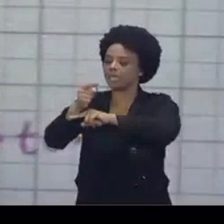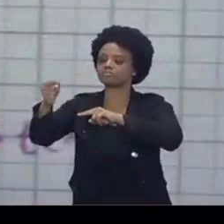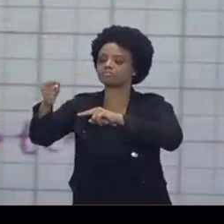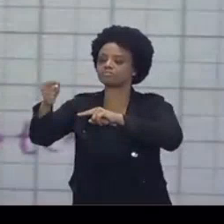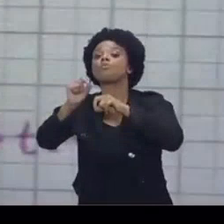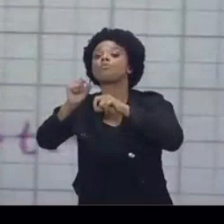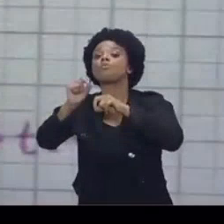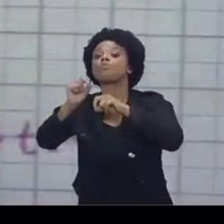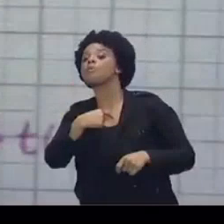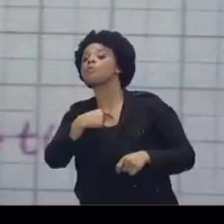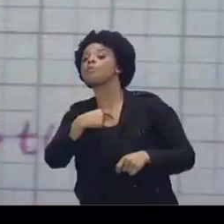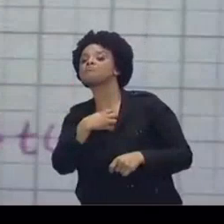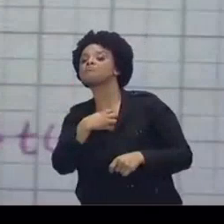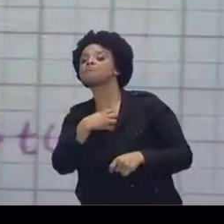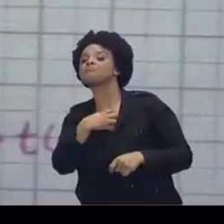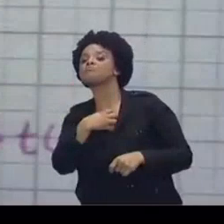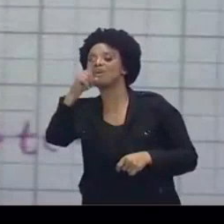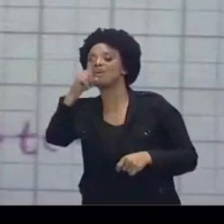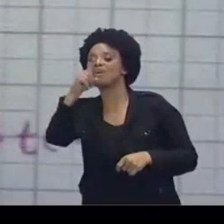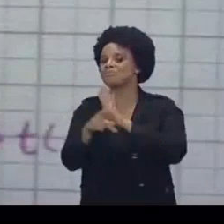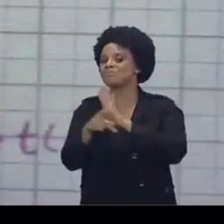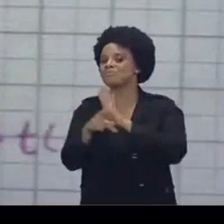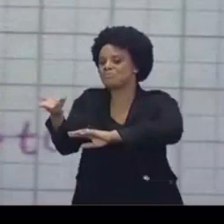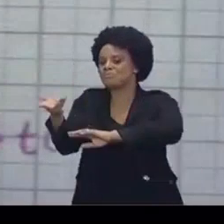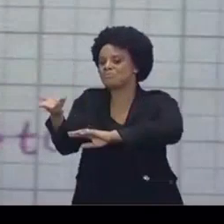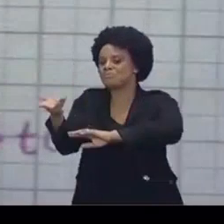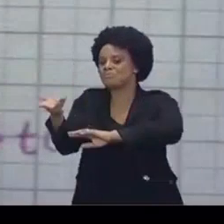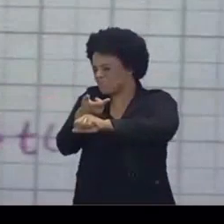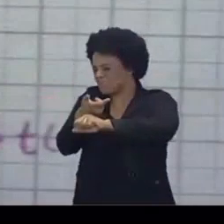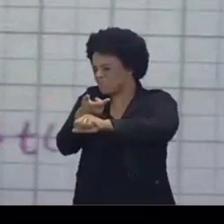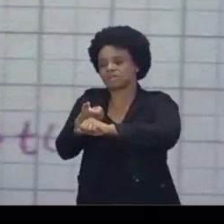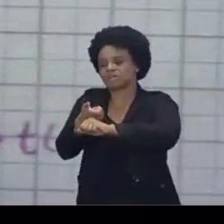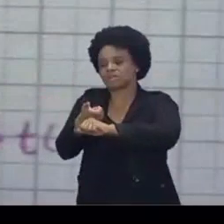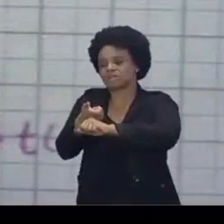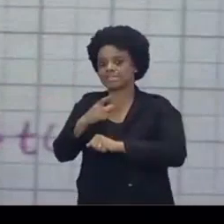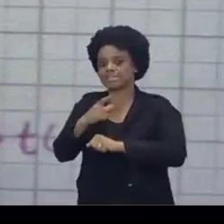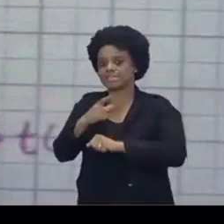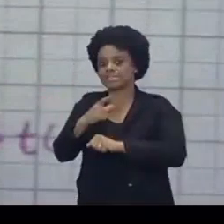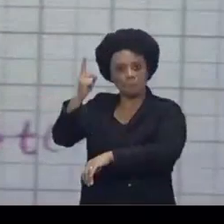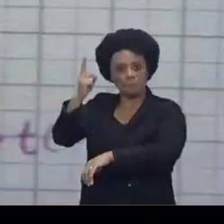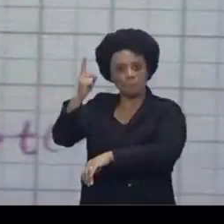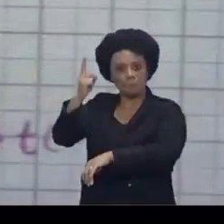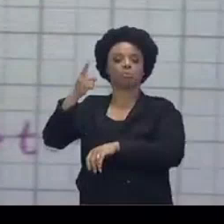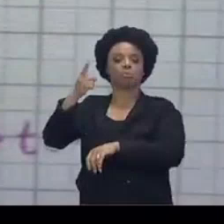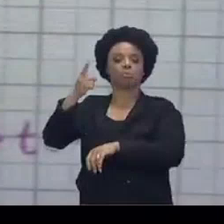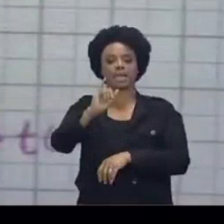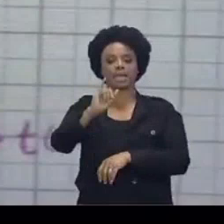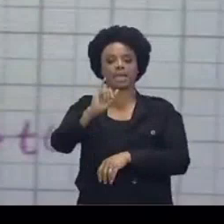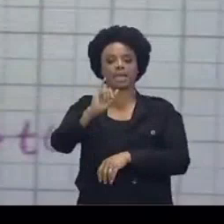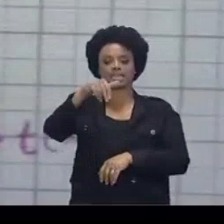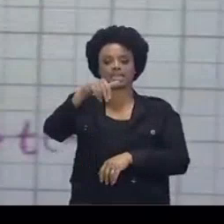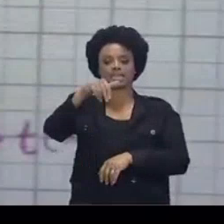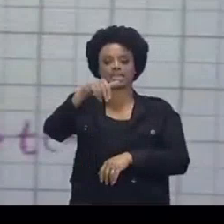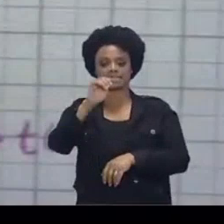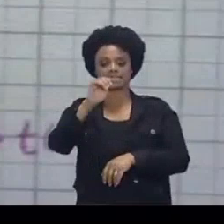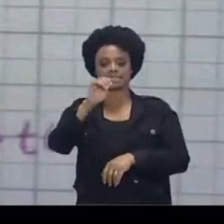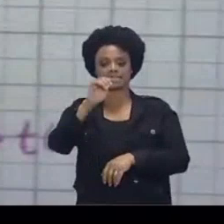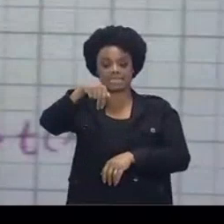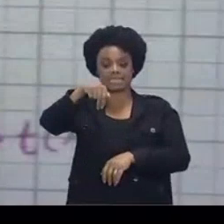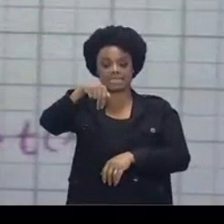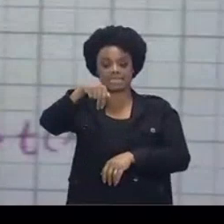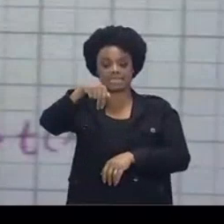tendo? Nos pontos, nós temos as velocidades instantâneas. Então, quando nós estamos falando que